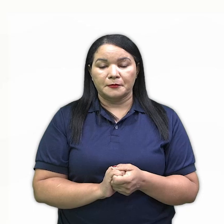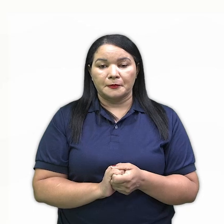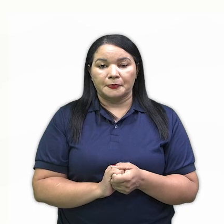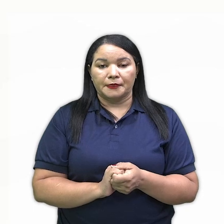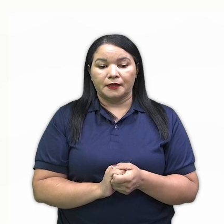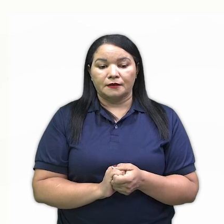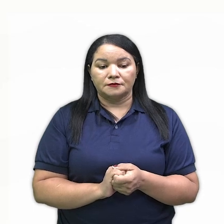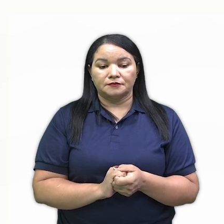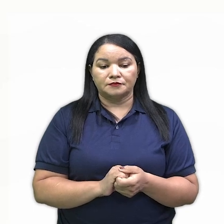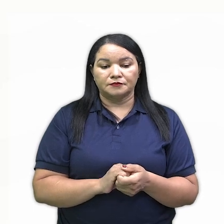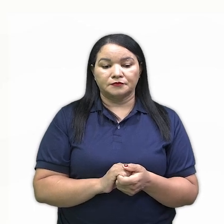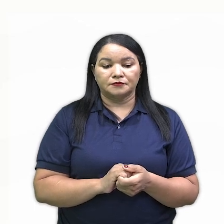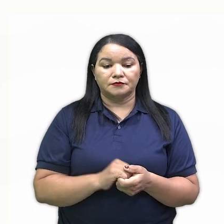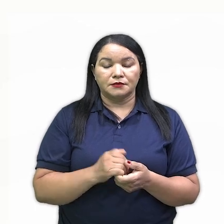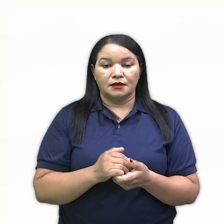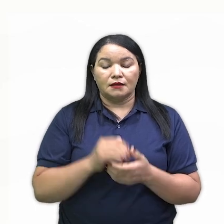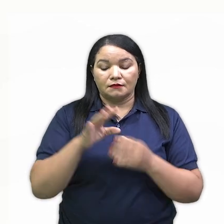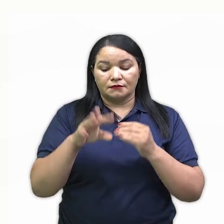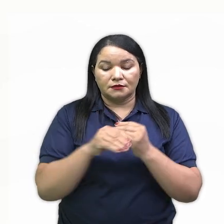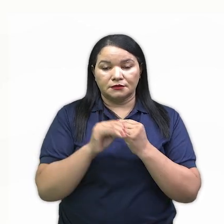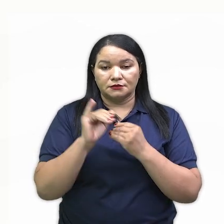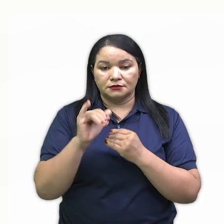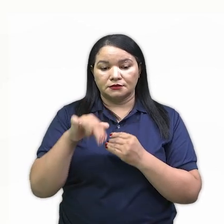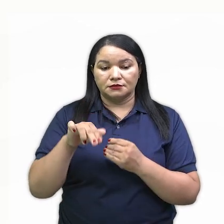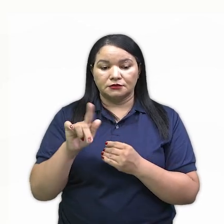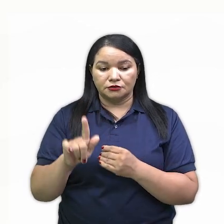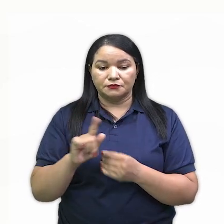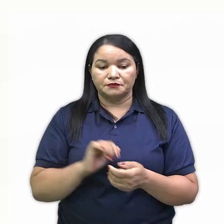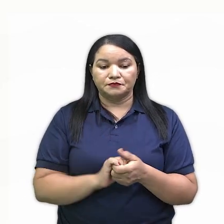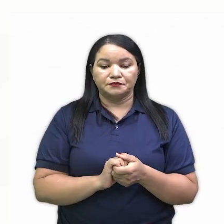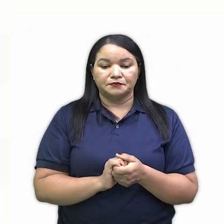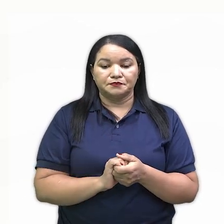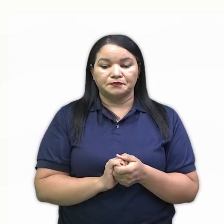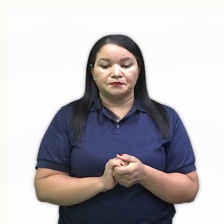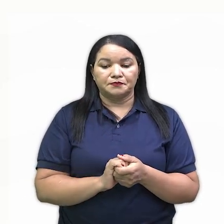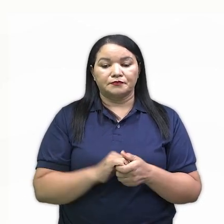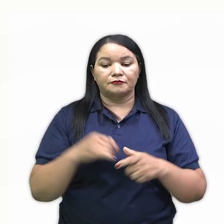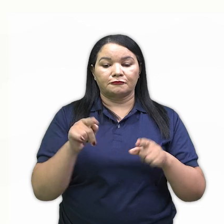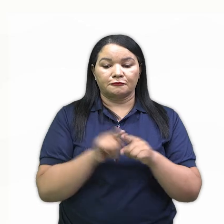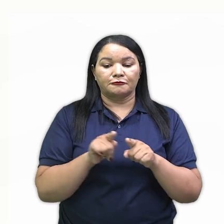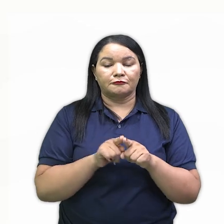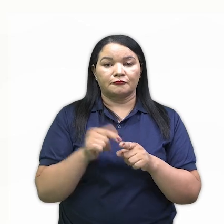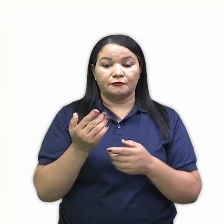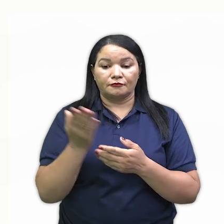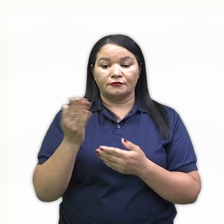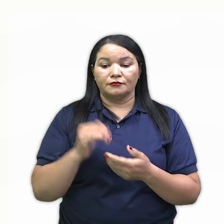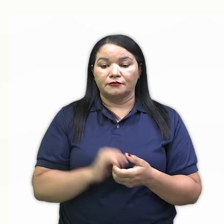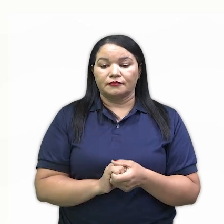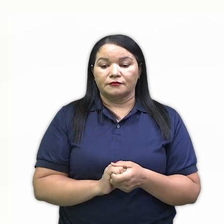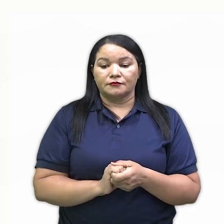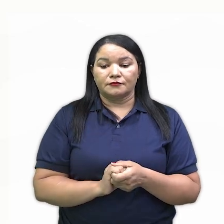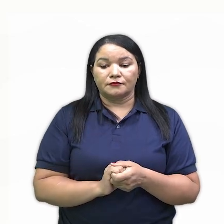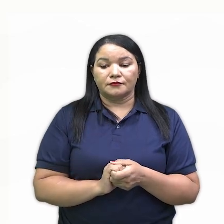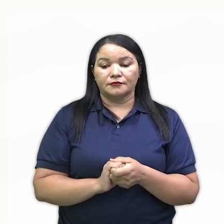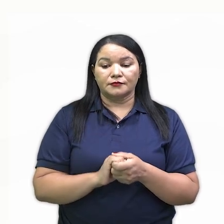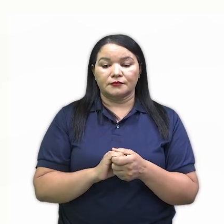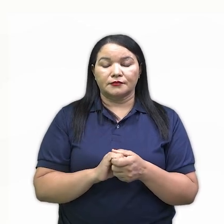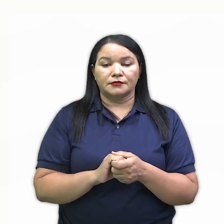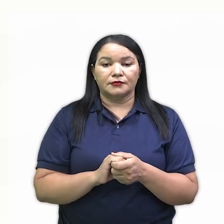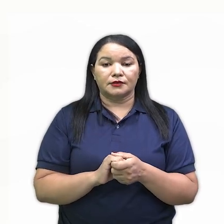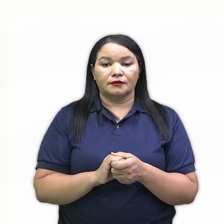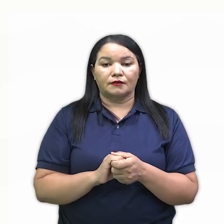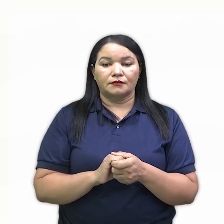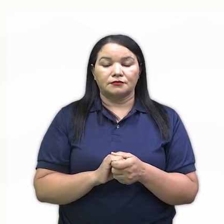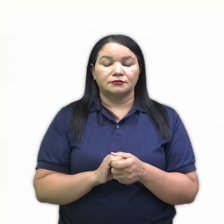consoante e acrescentar o ing. Run também, consoante, vogal consoante, dupliquei a